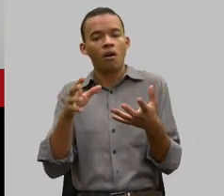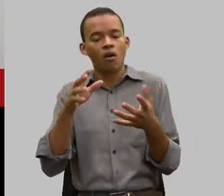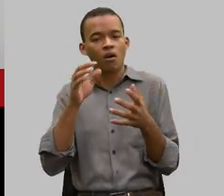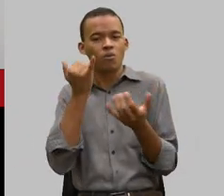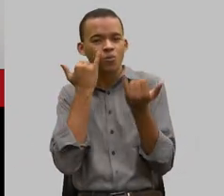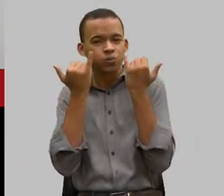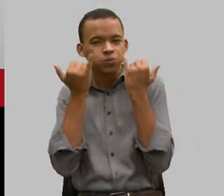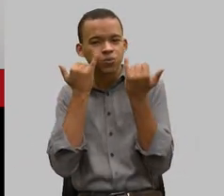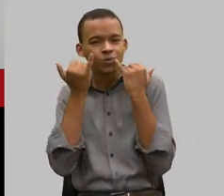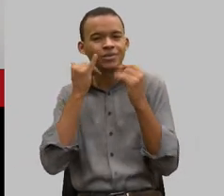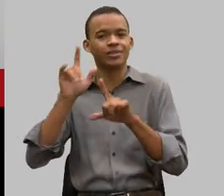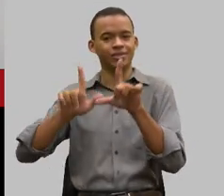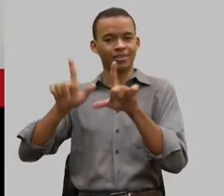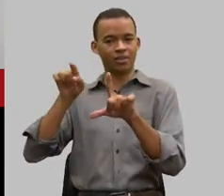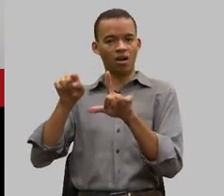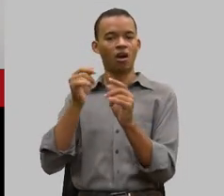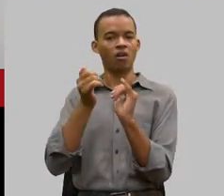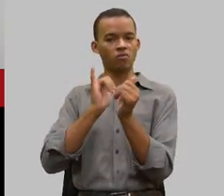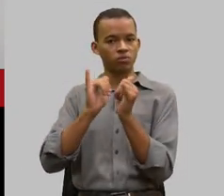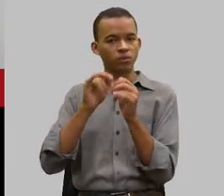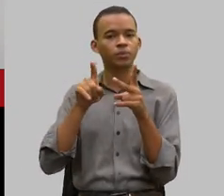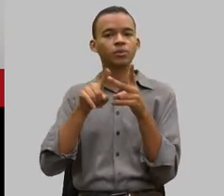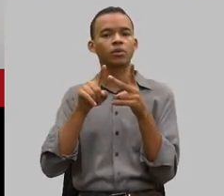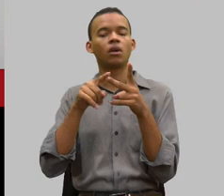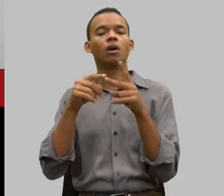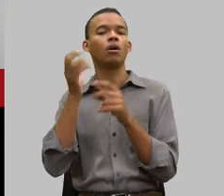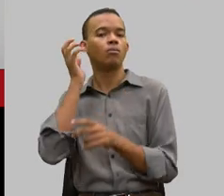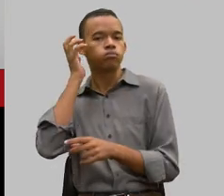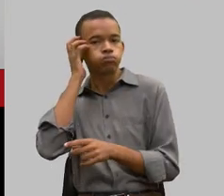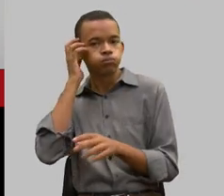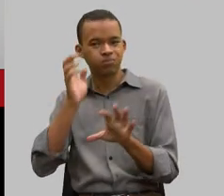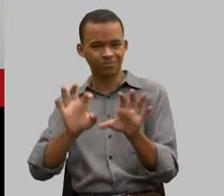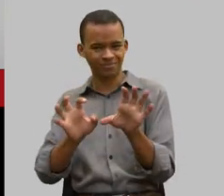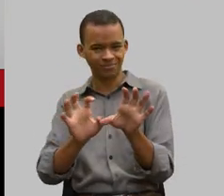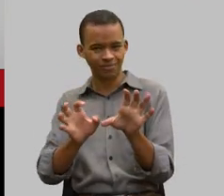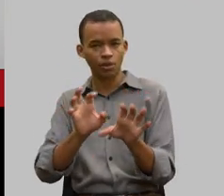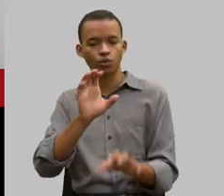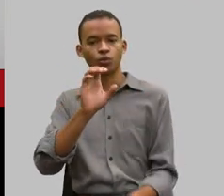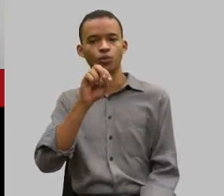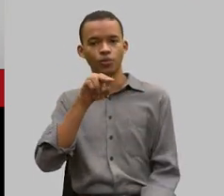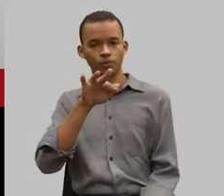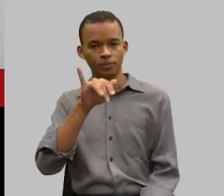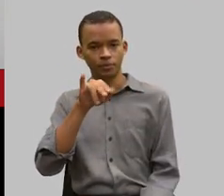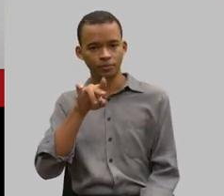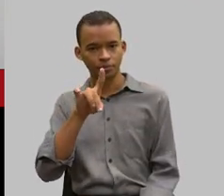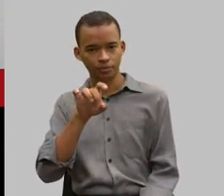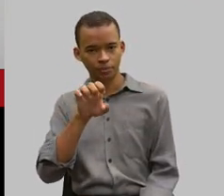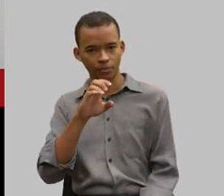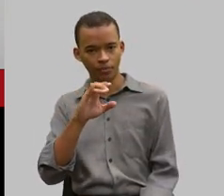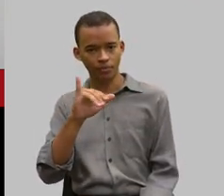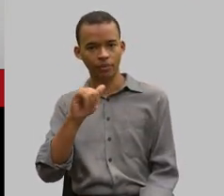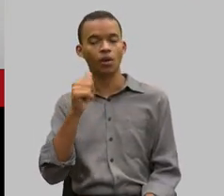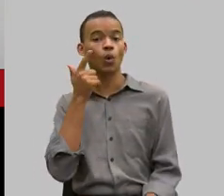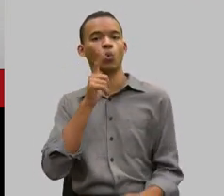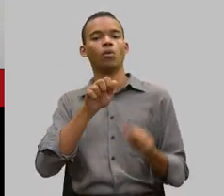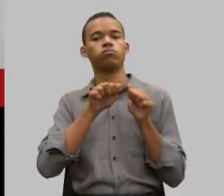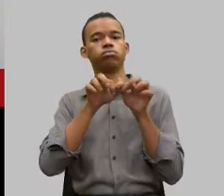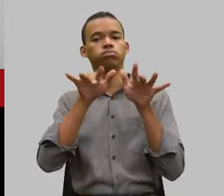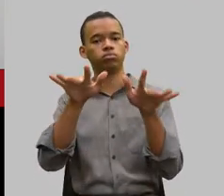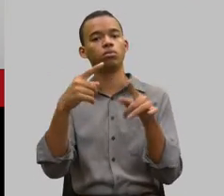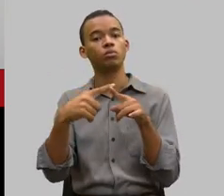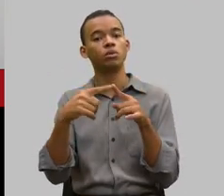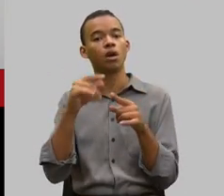passadas na Rede Minas e na Rádio Inconfidência que são eh muito relevantes para que elas possam atingir as pessoas